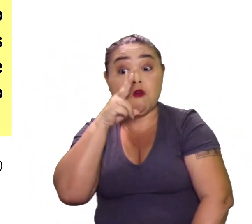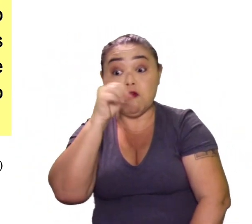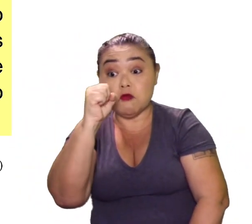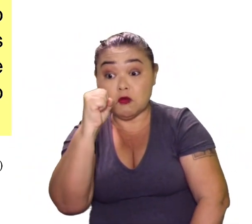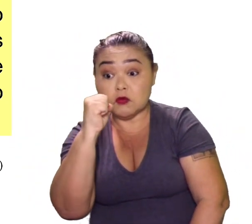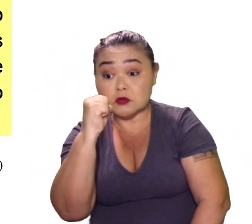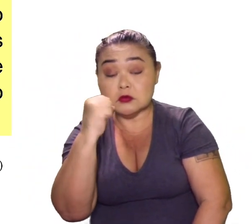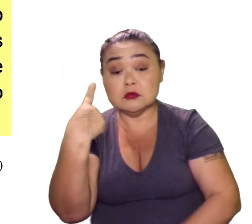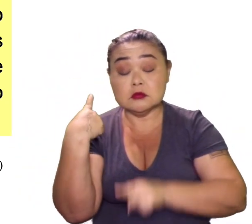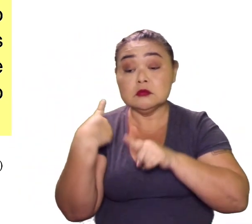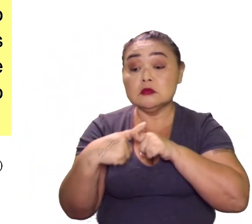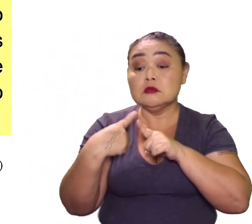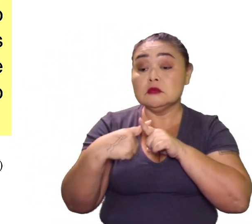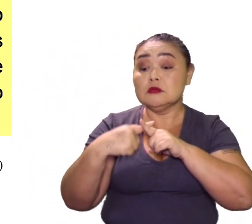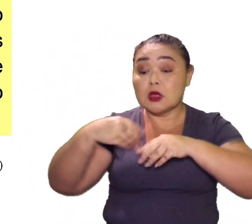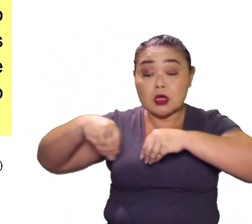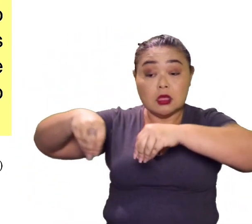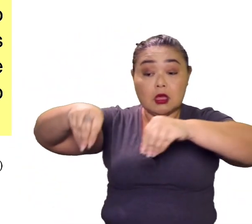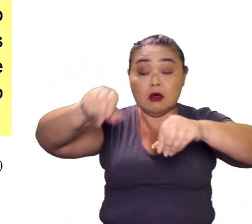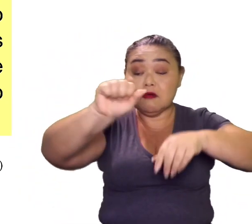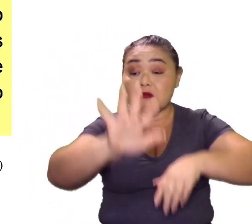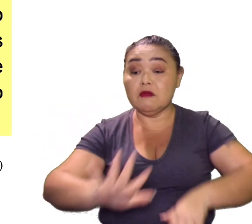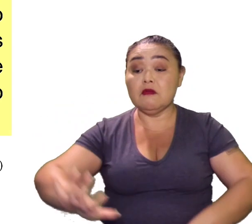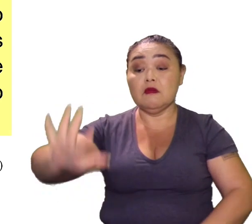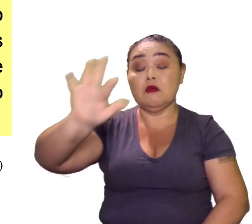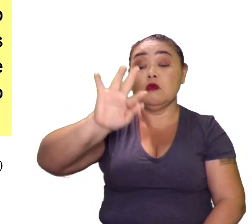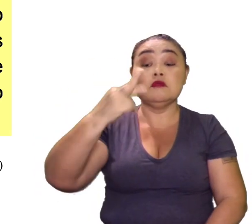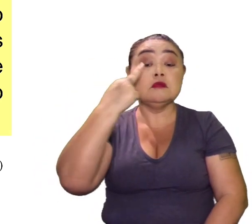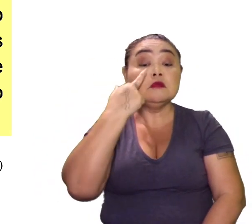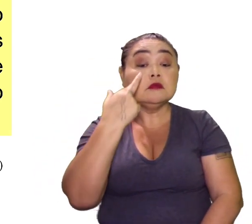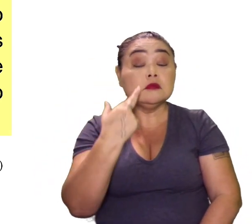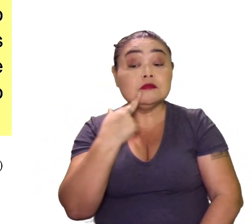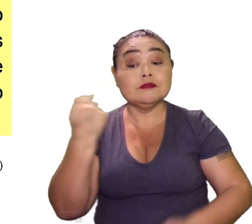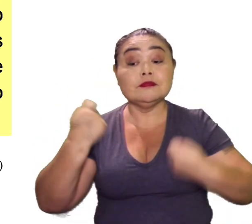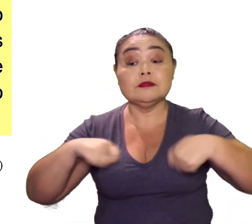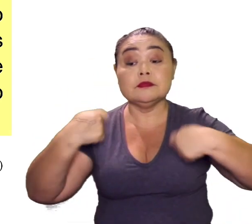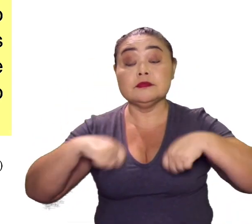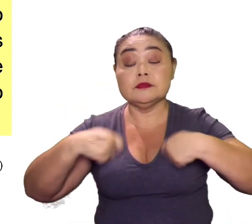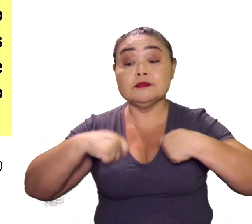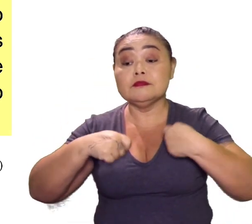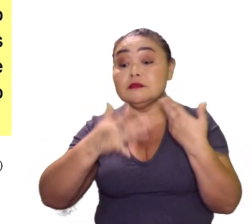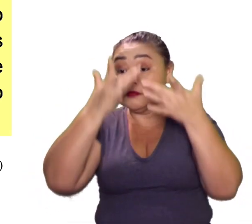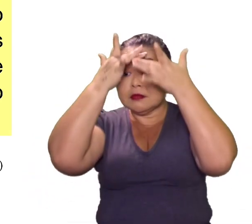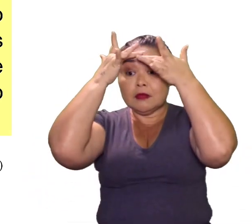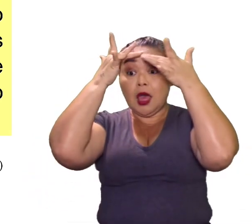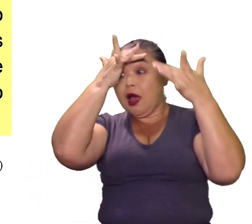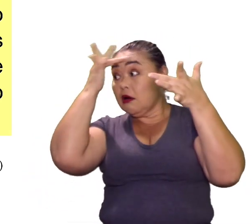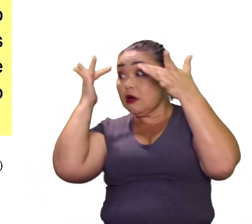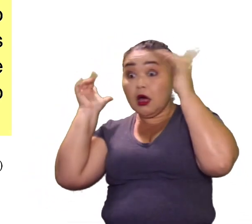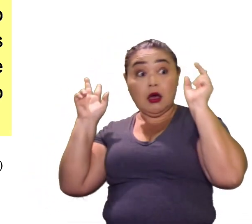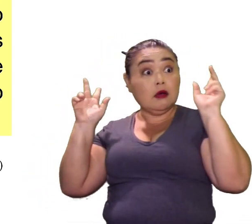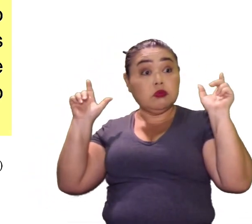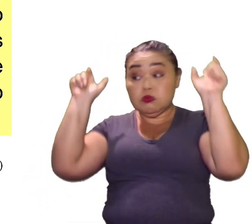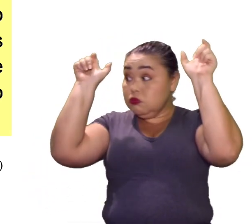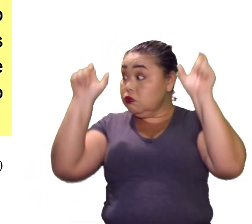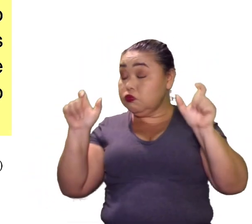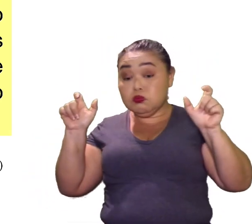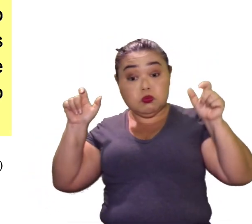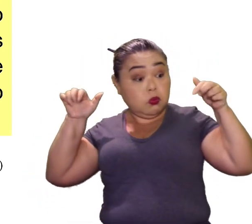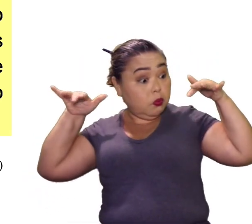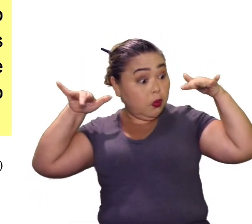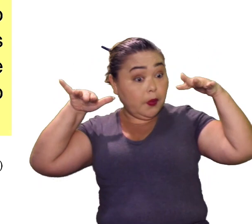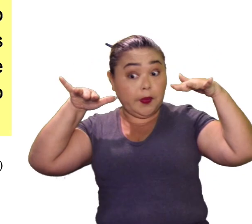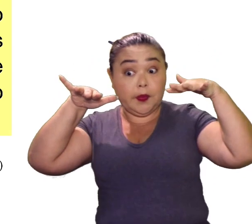época porque o território federal de Rondônia precisava ser ocupado. E aí, claro que o